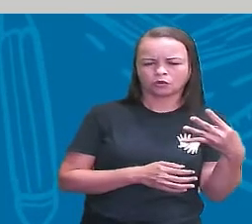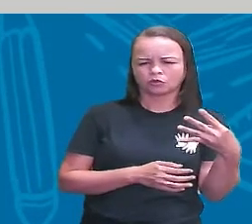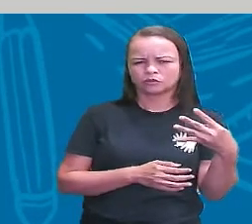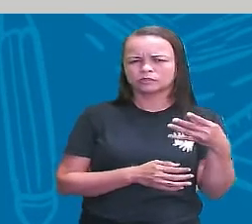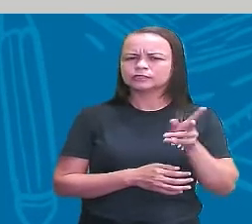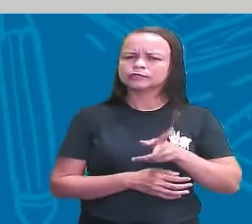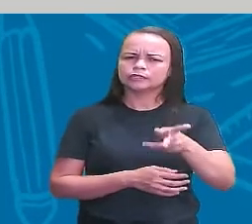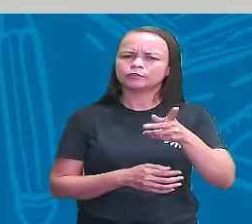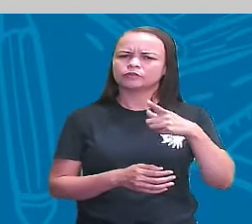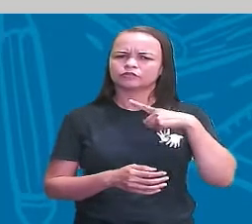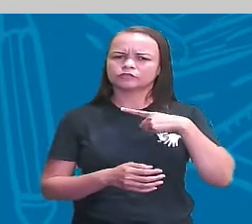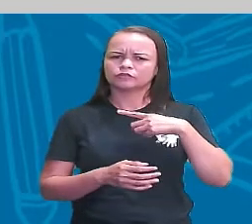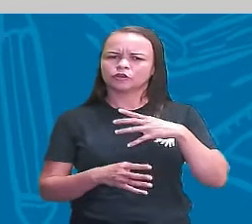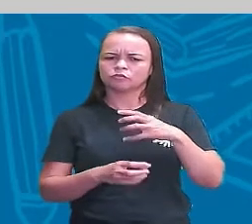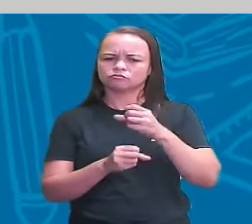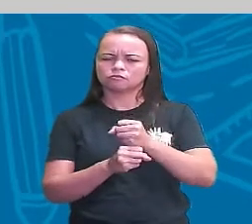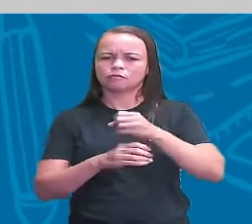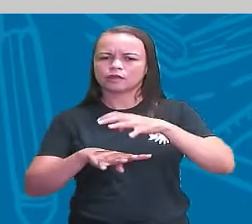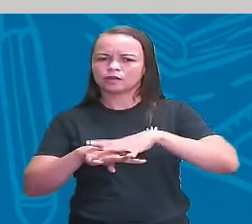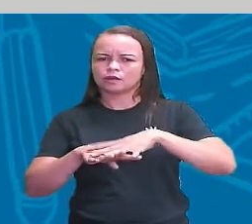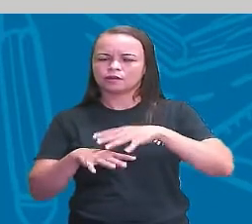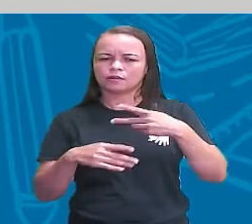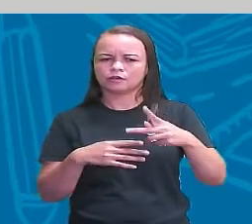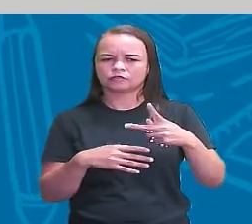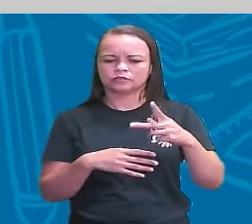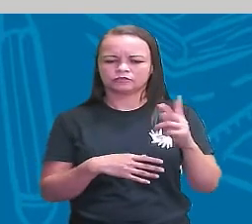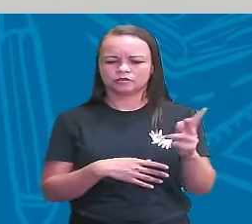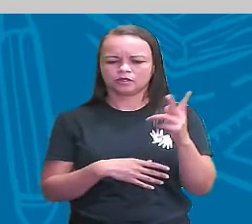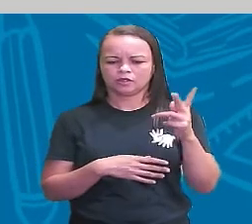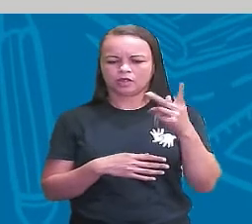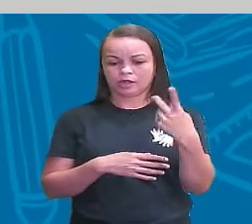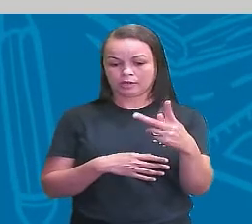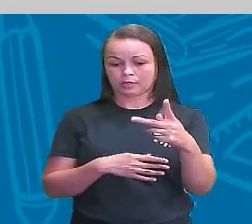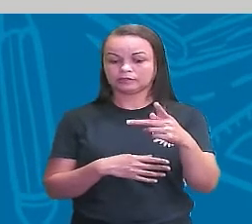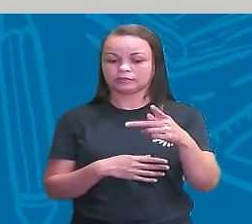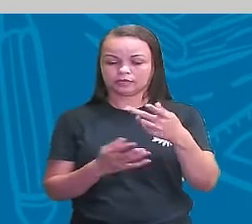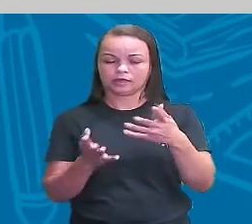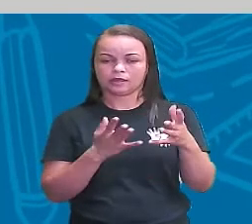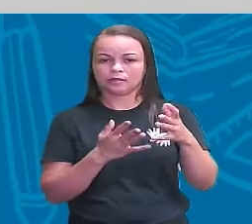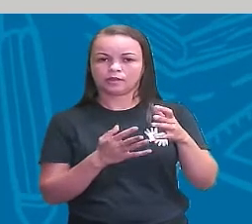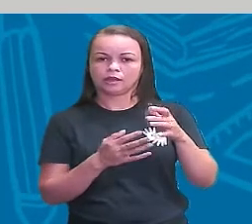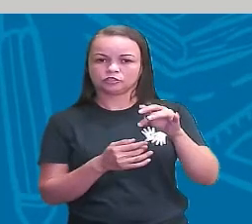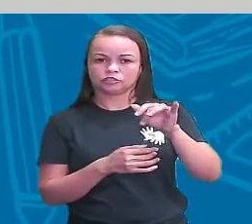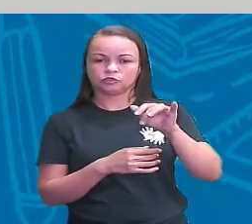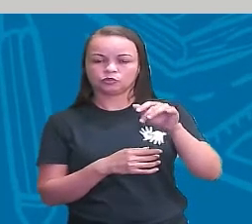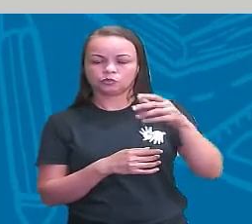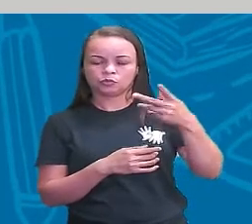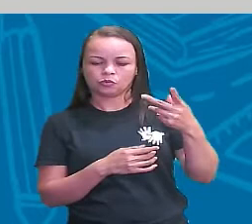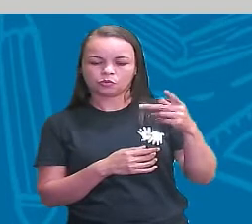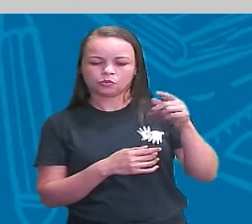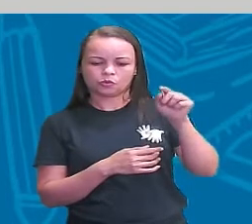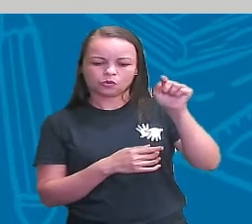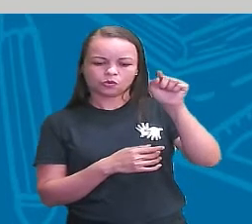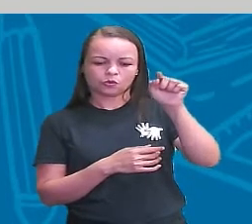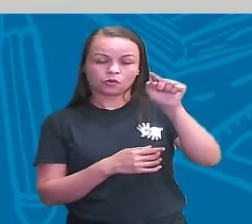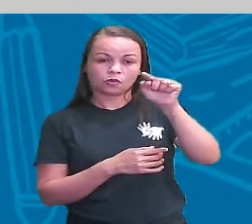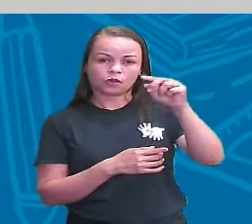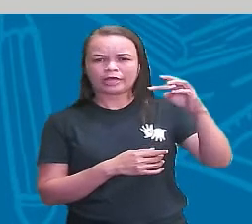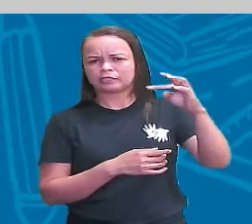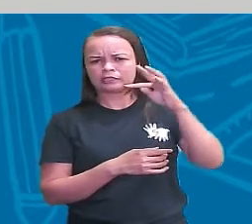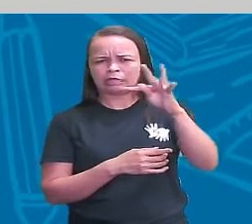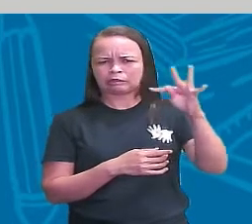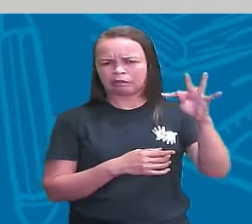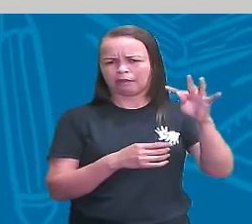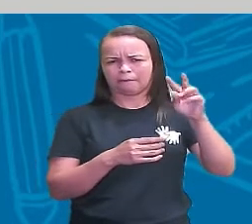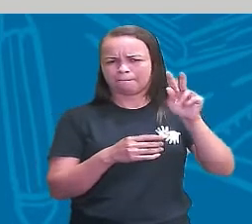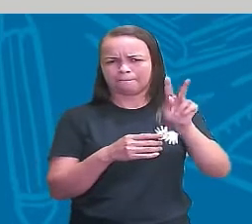conta matemática e você vê o valor, e você vê essa imagem, a figura do π, você tem que memorizar